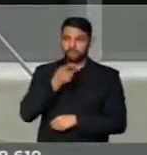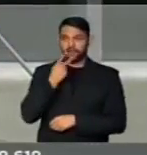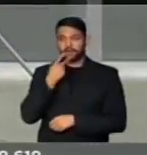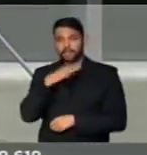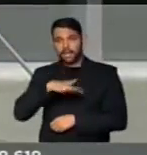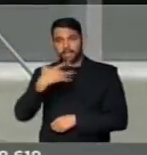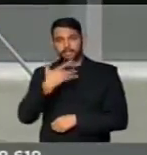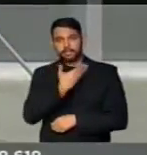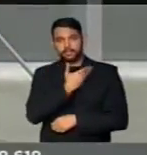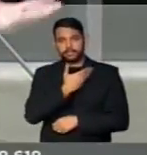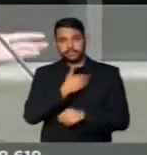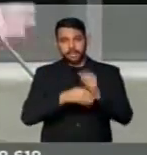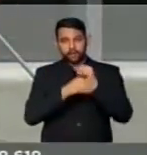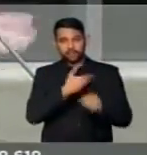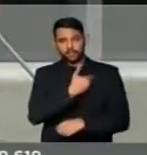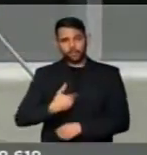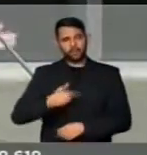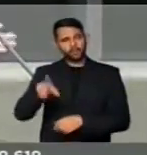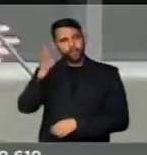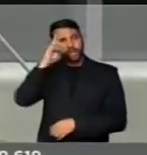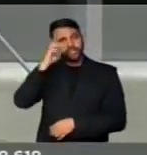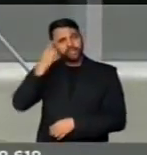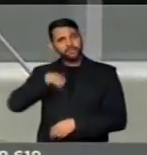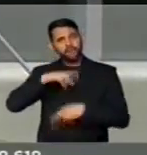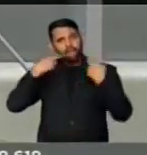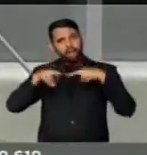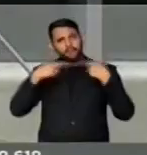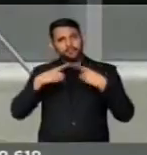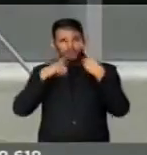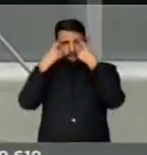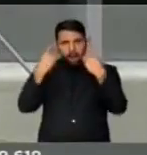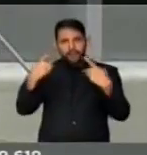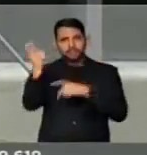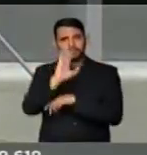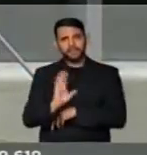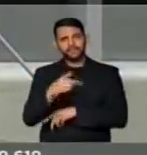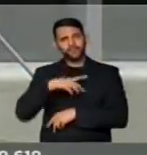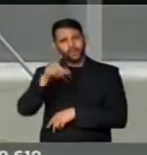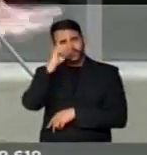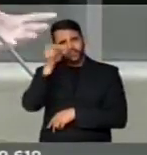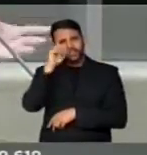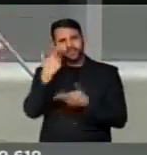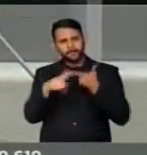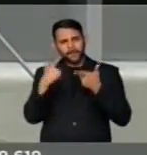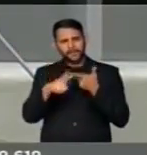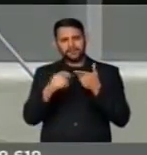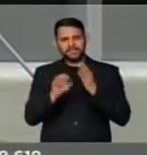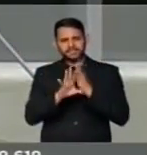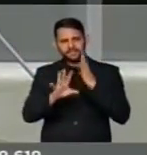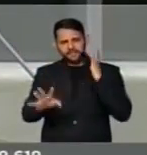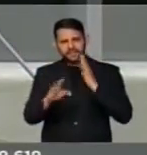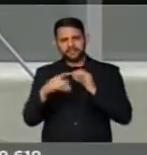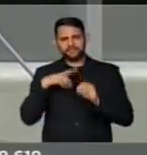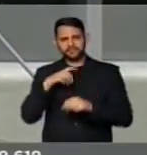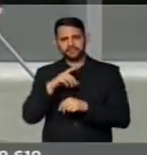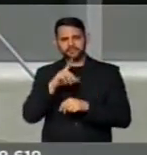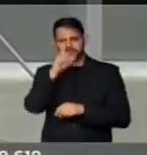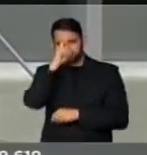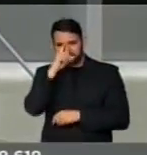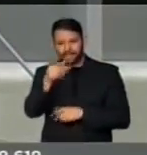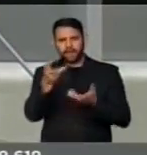questão da segurança pública. Todo dia a gente vê denúncia de violência nesse país, não é? De problema de fila nos postos médicos,